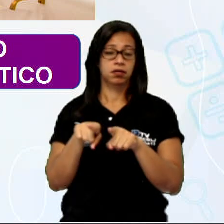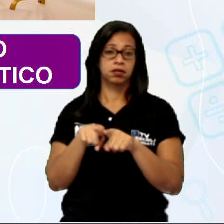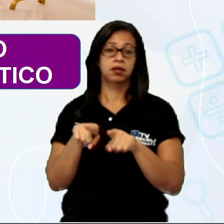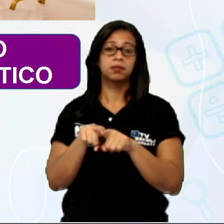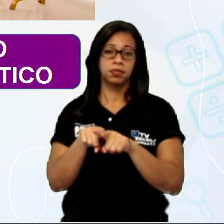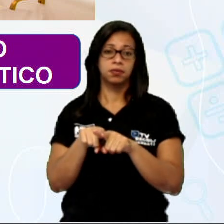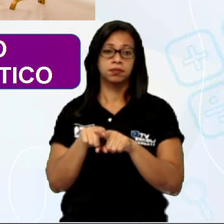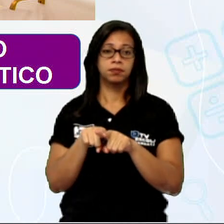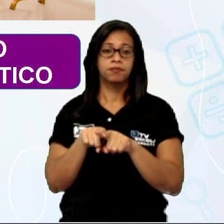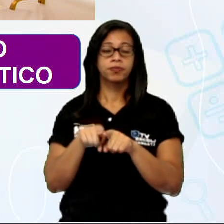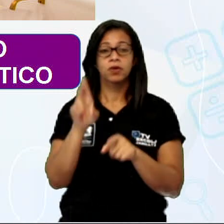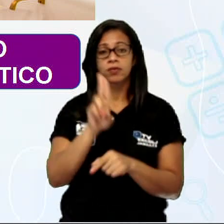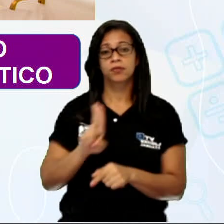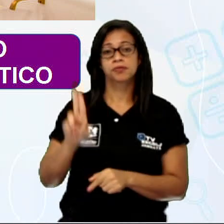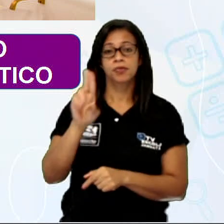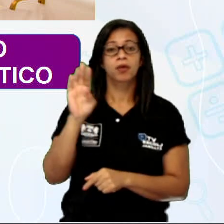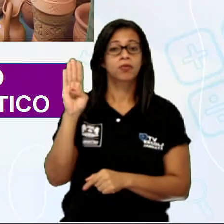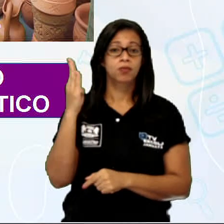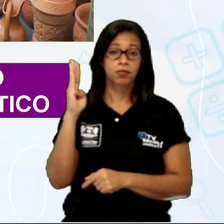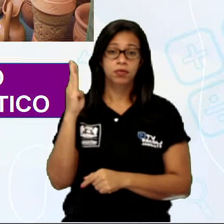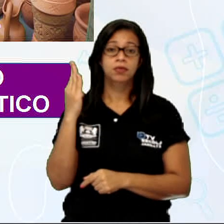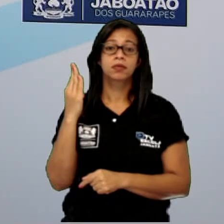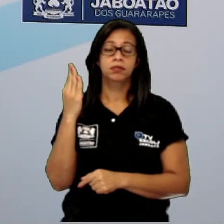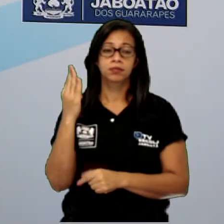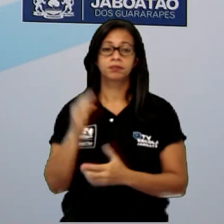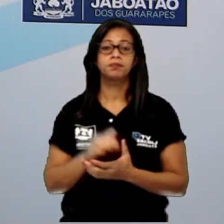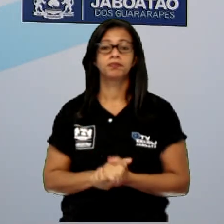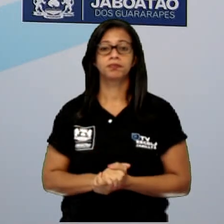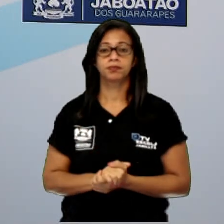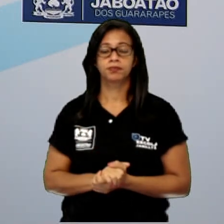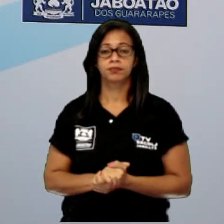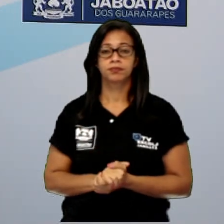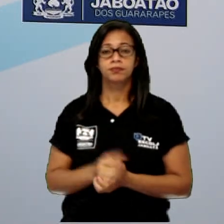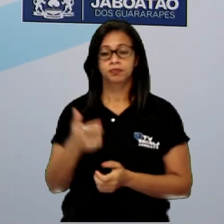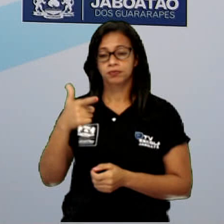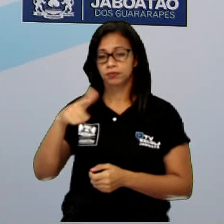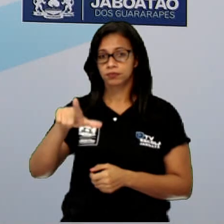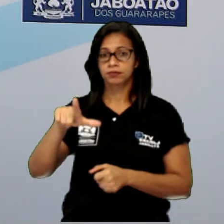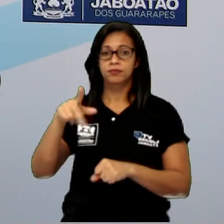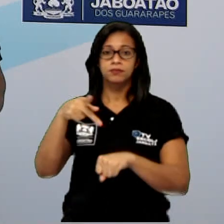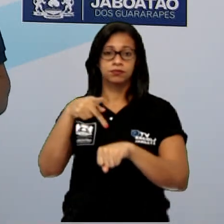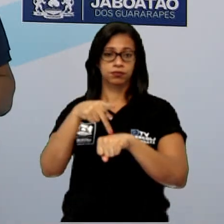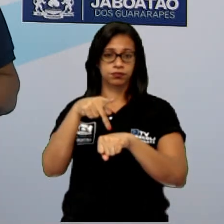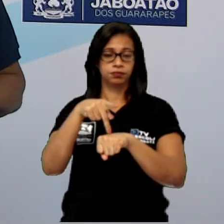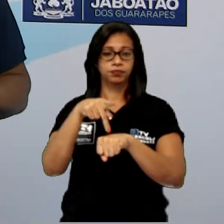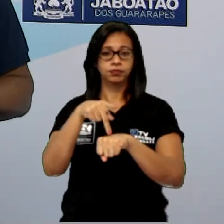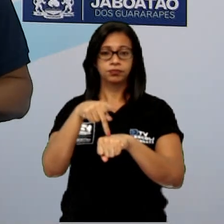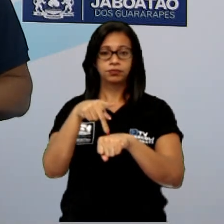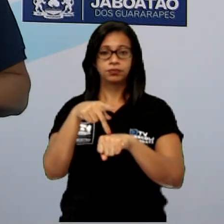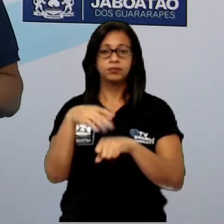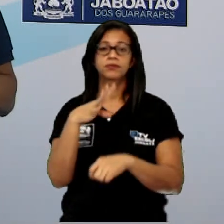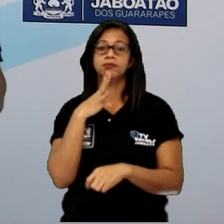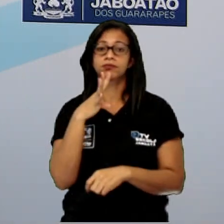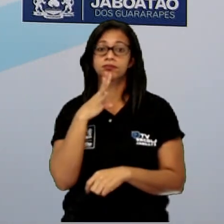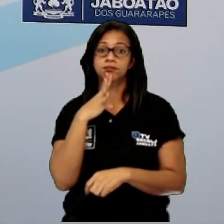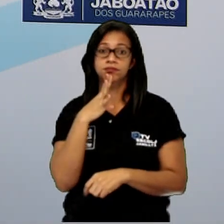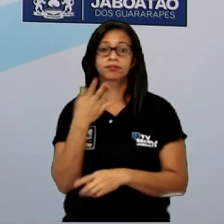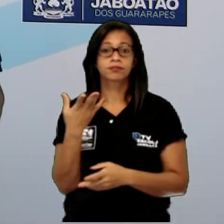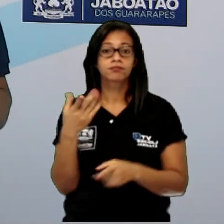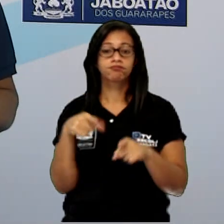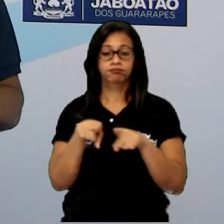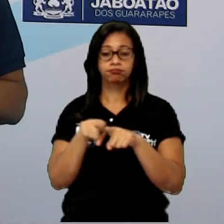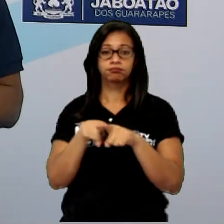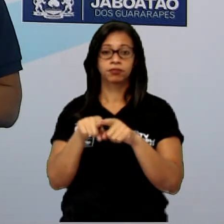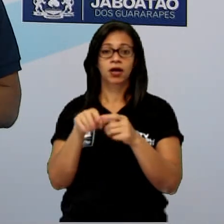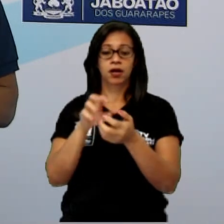de banheiro. Outro tipo de rocha bastante conhecido por nós é a questão da